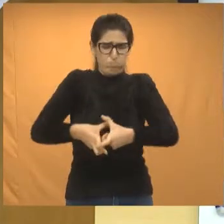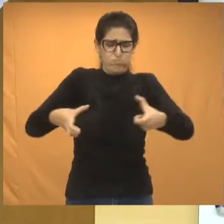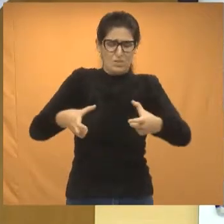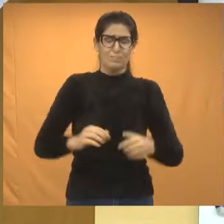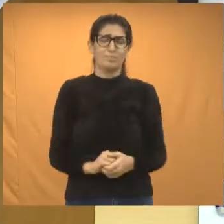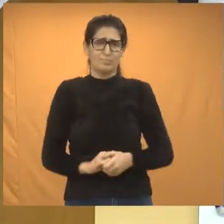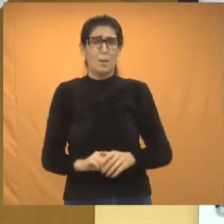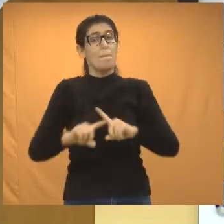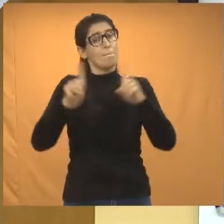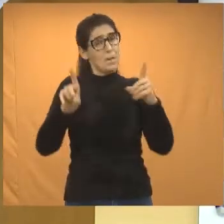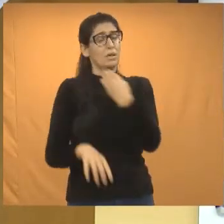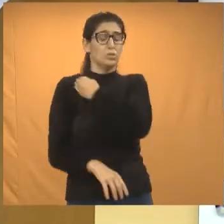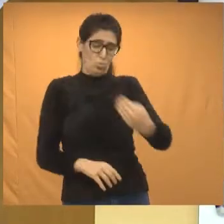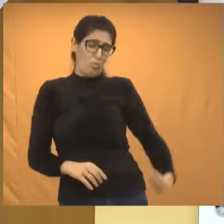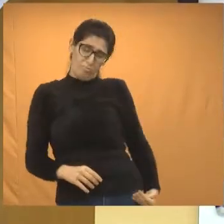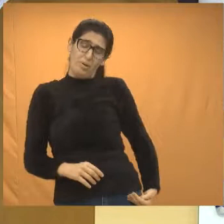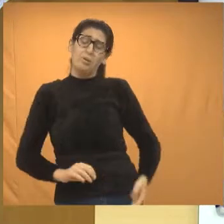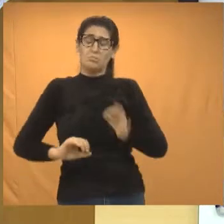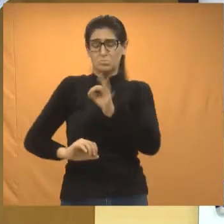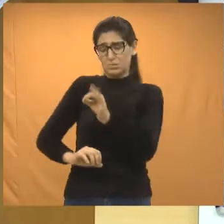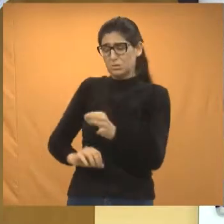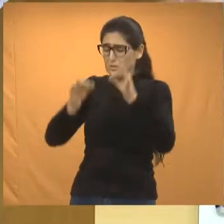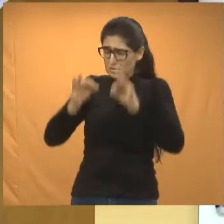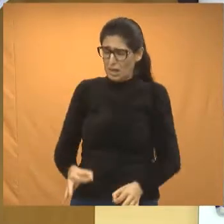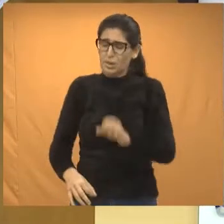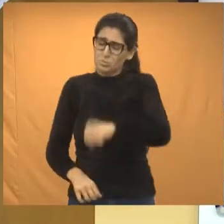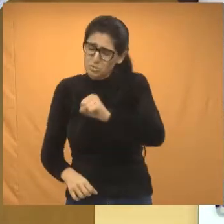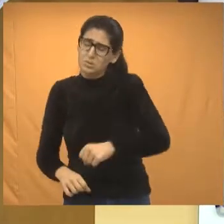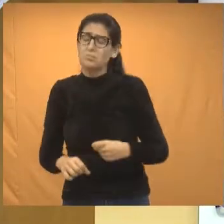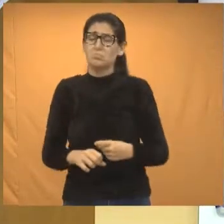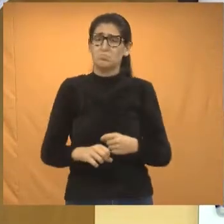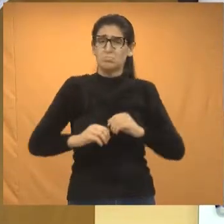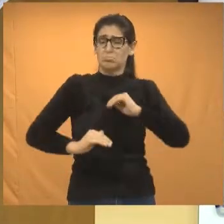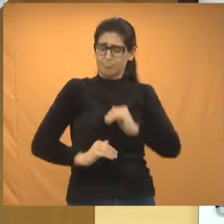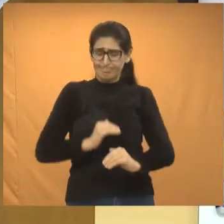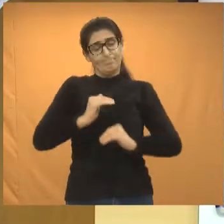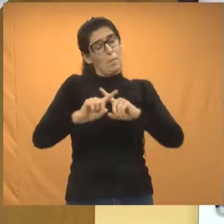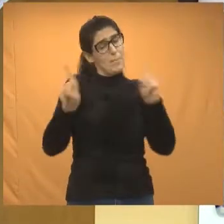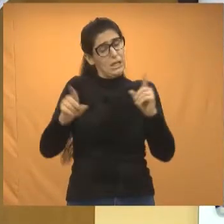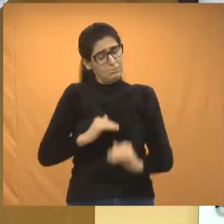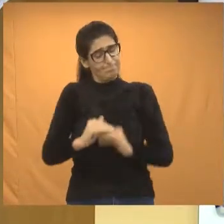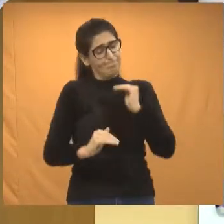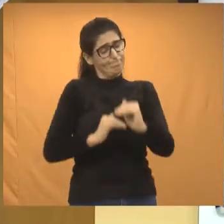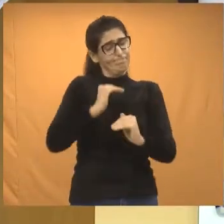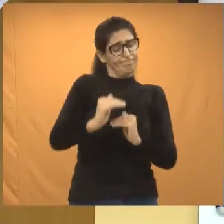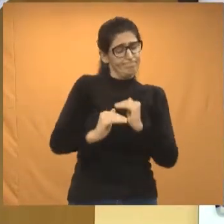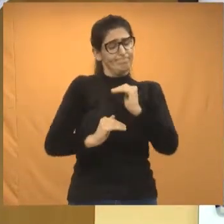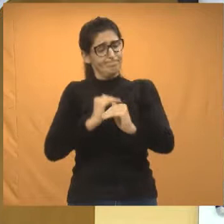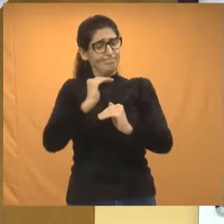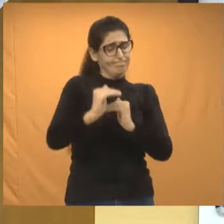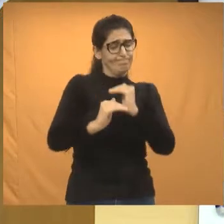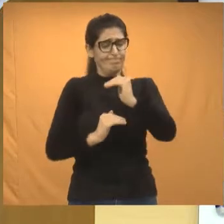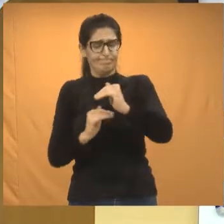a minha preocupação também, ela não vai muito longe, em função do Conselho, que eu acho que o Conselho é